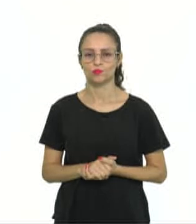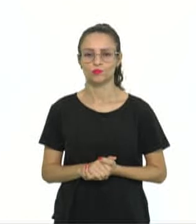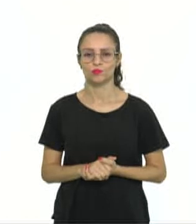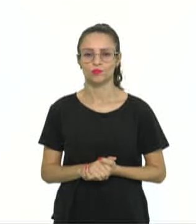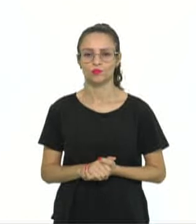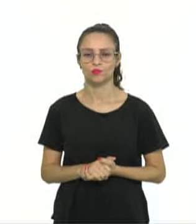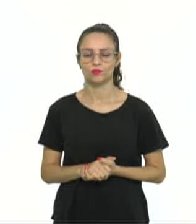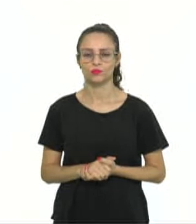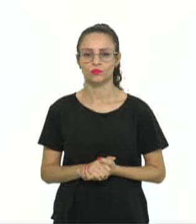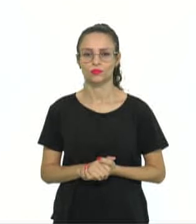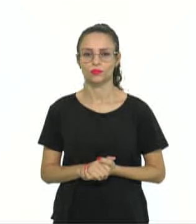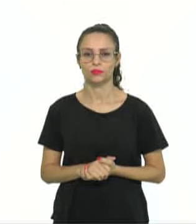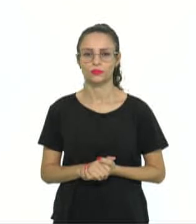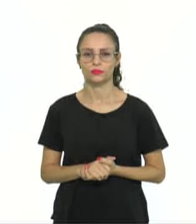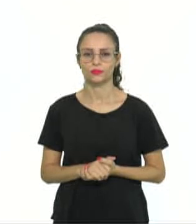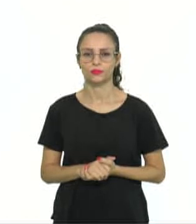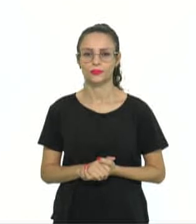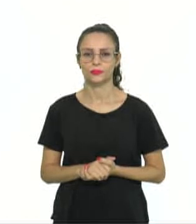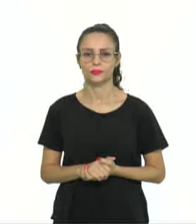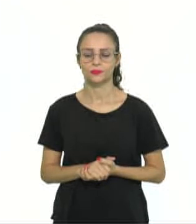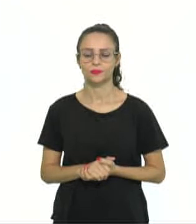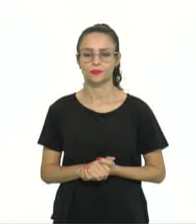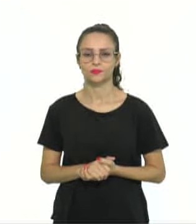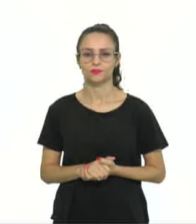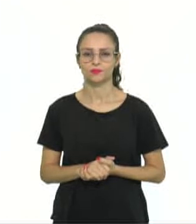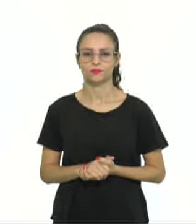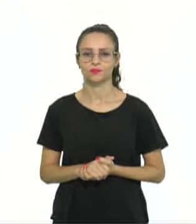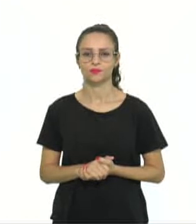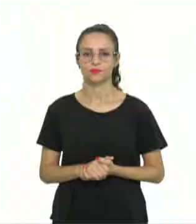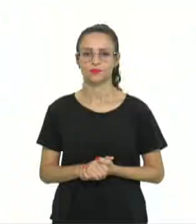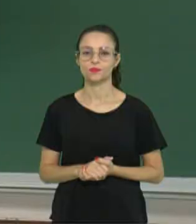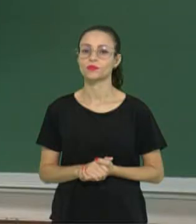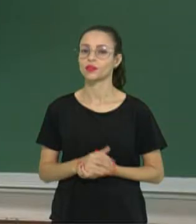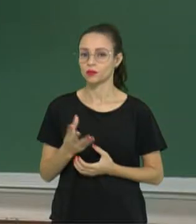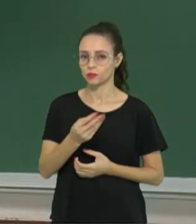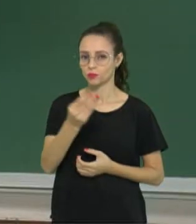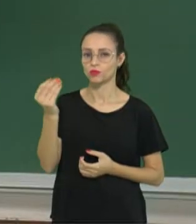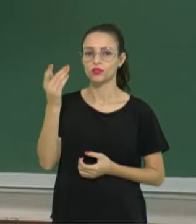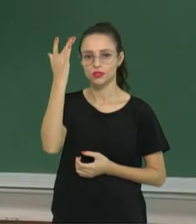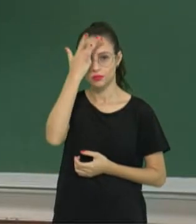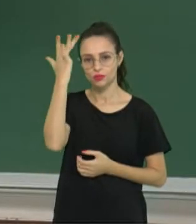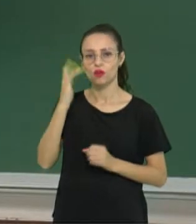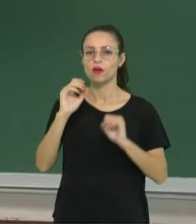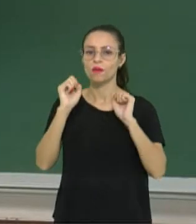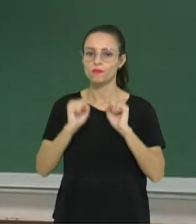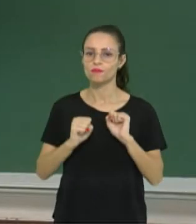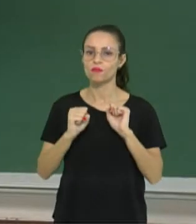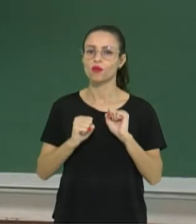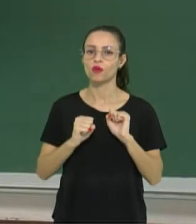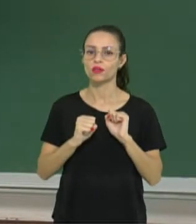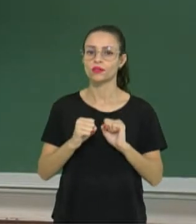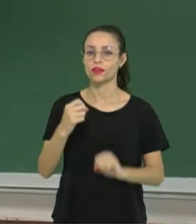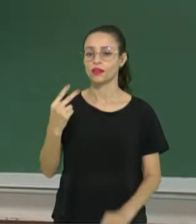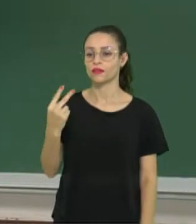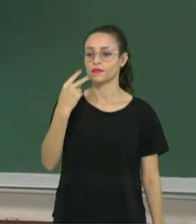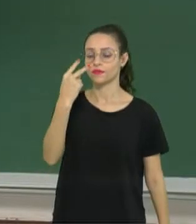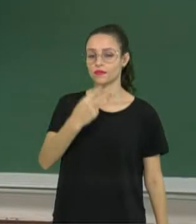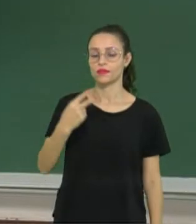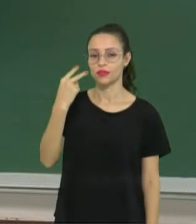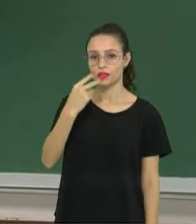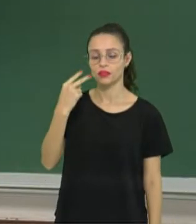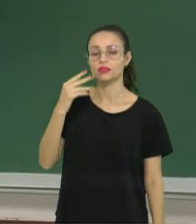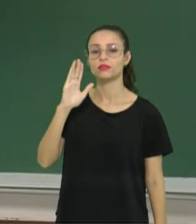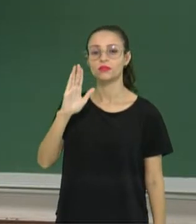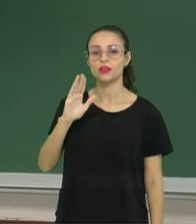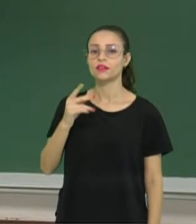can read lips, speak clearly, but don't shout them. Muitas pessoas podem ler os lábios,